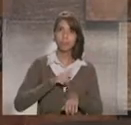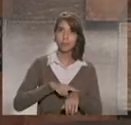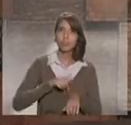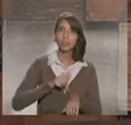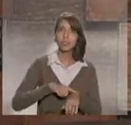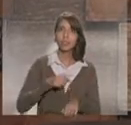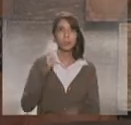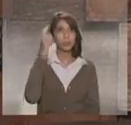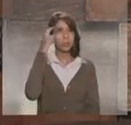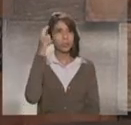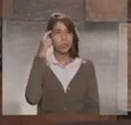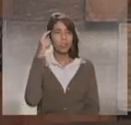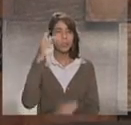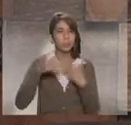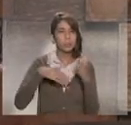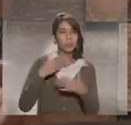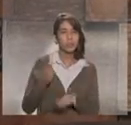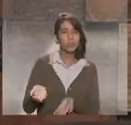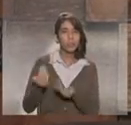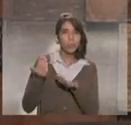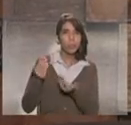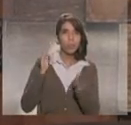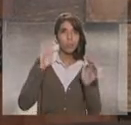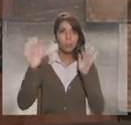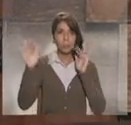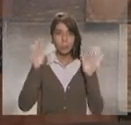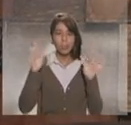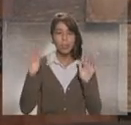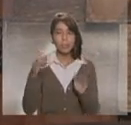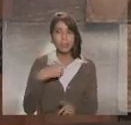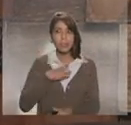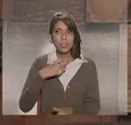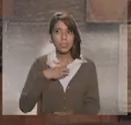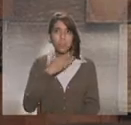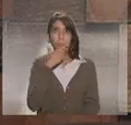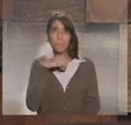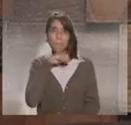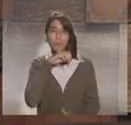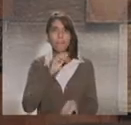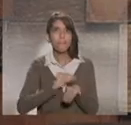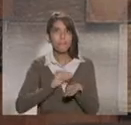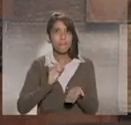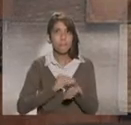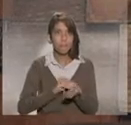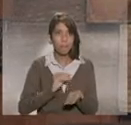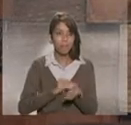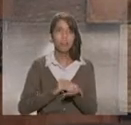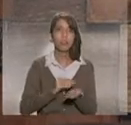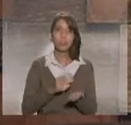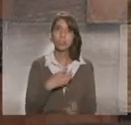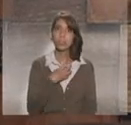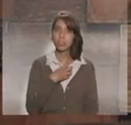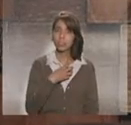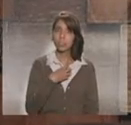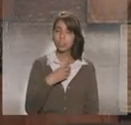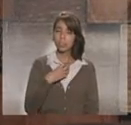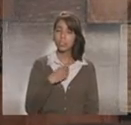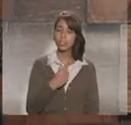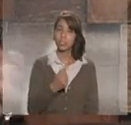consciência devida nem ali na adolescência essa ausência pesou um pouco mais e eu tive que